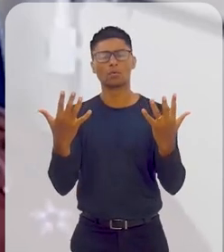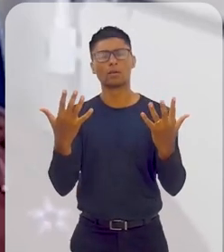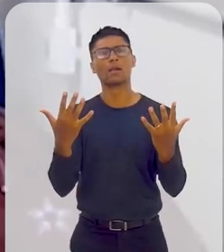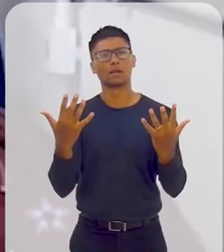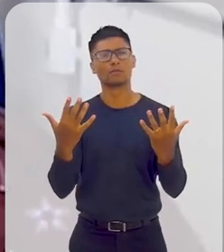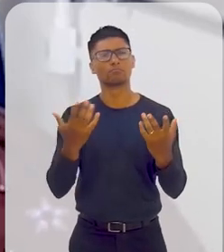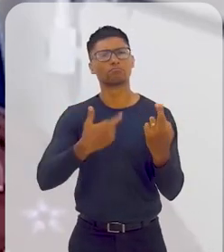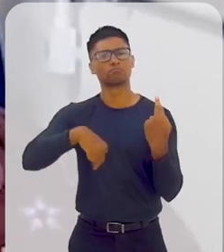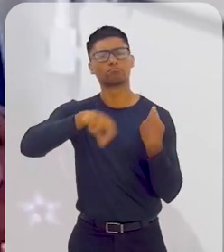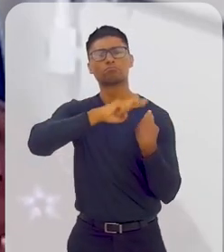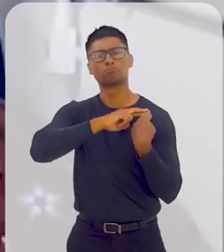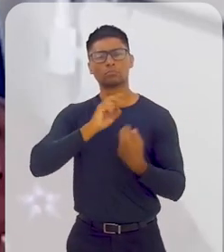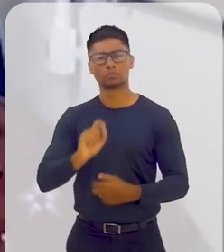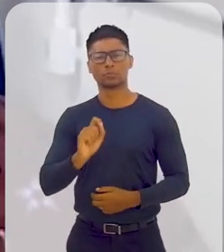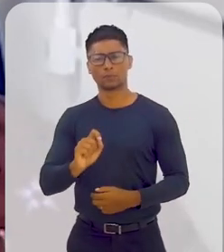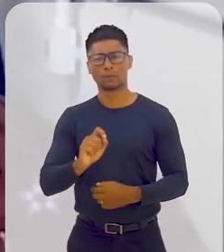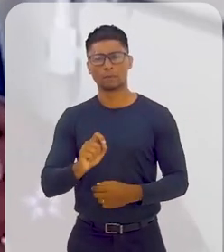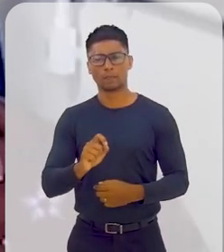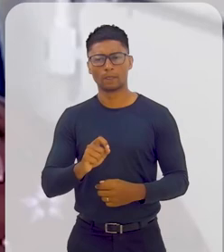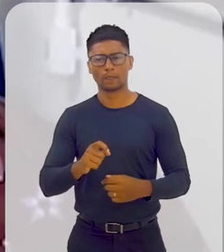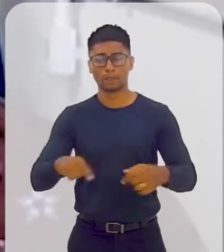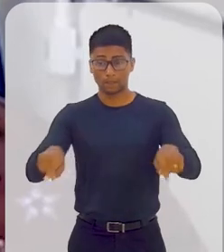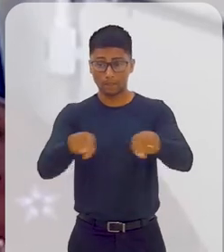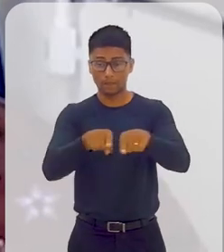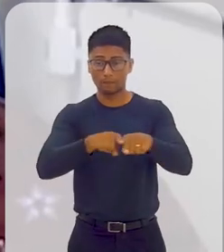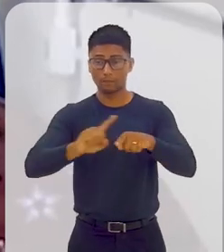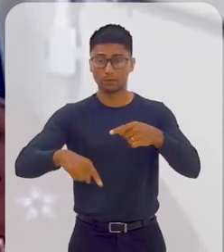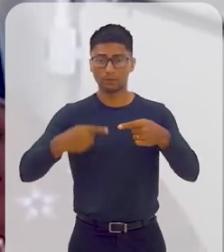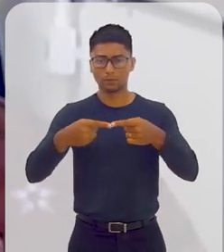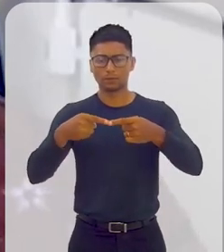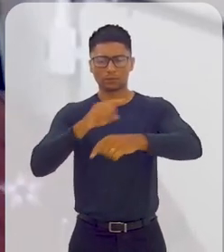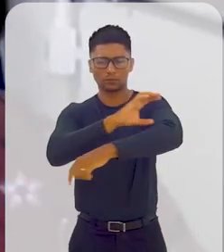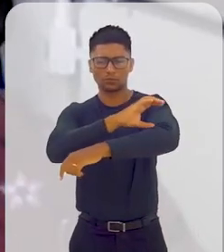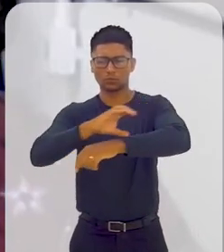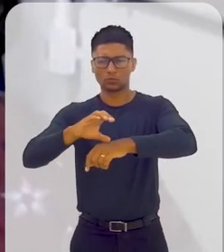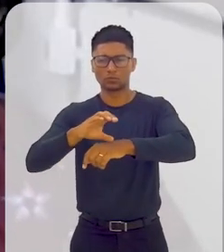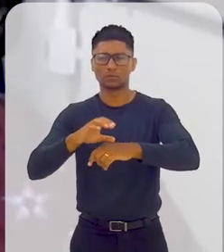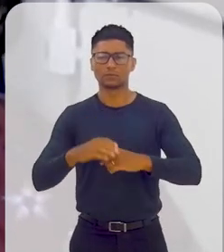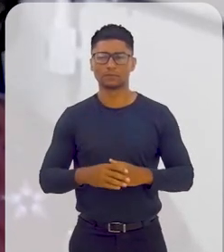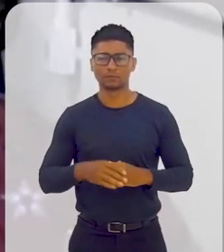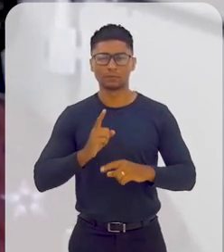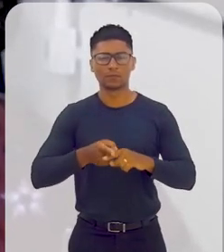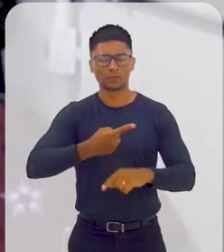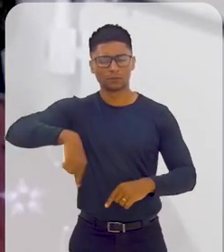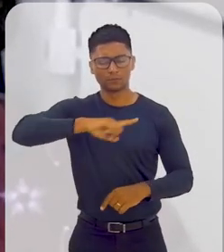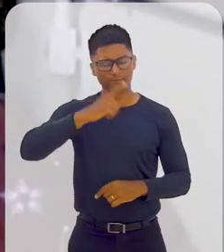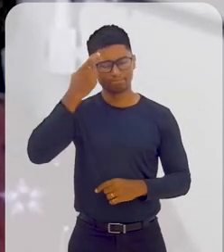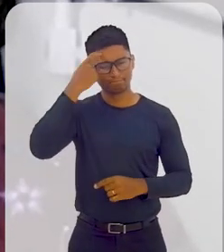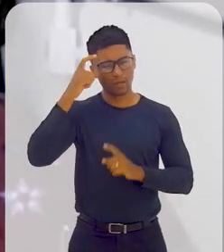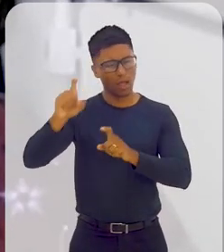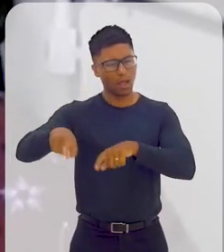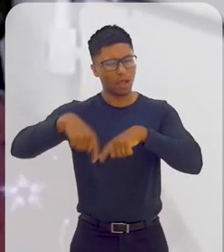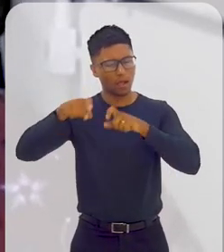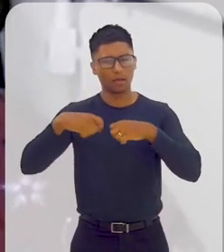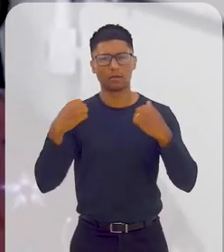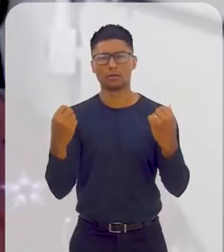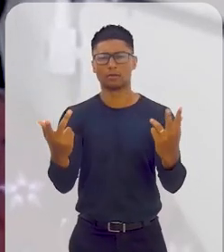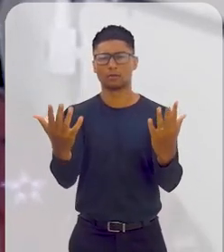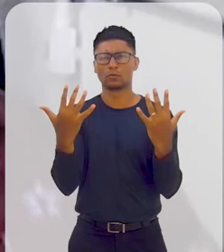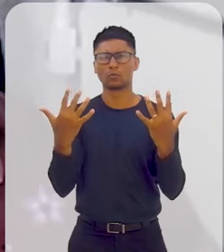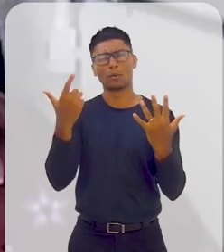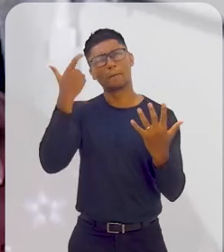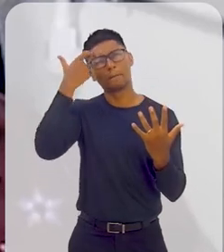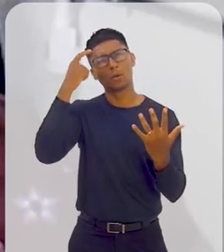um repensar do nosso modelo mental cultural, em que, quando a gente pensa em agricultura, a gente pensa